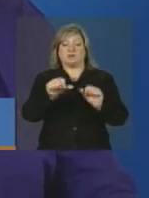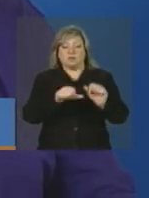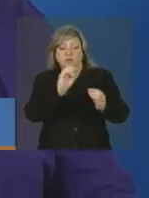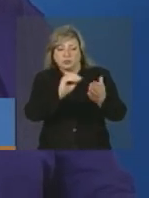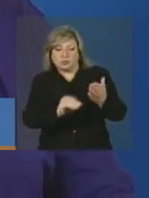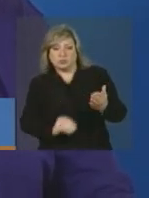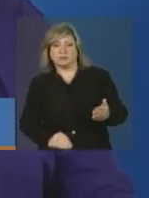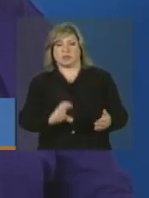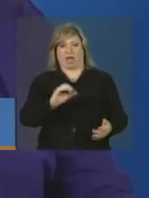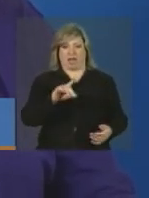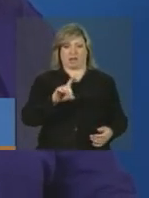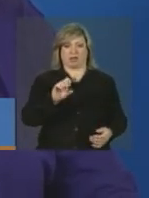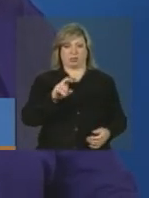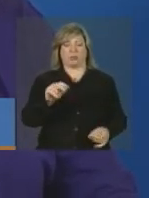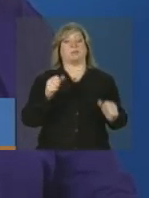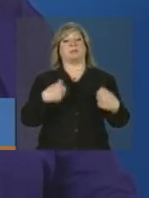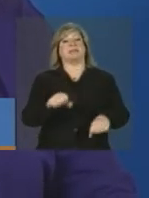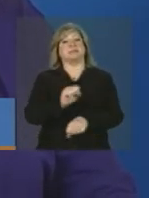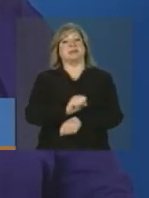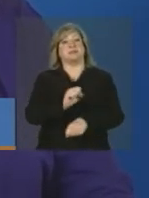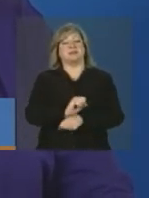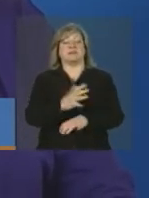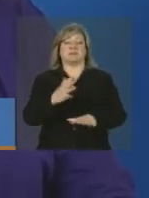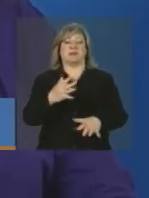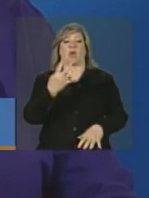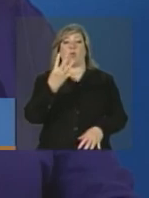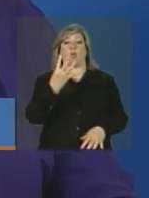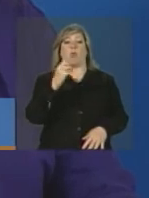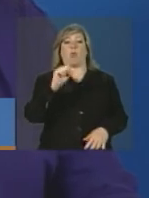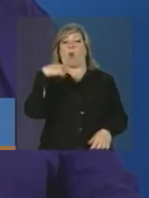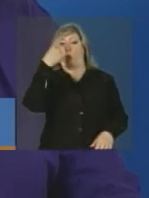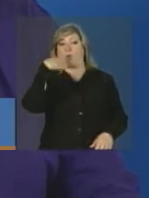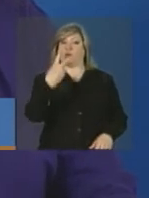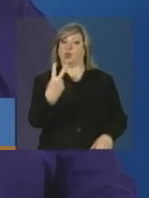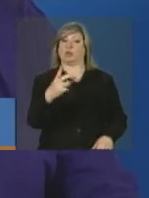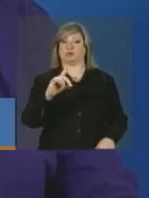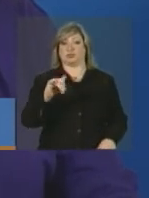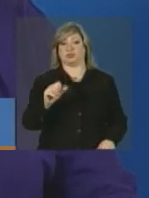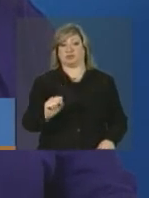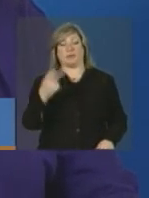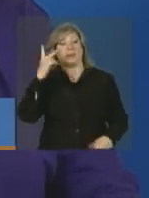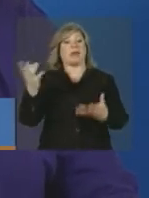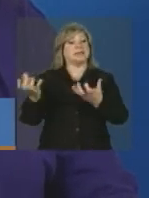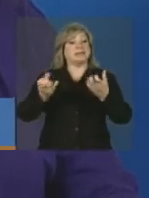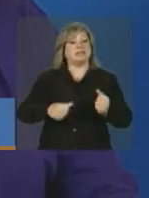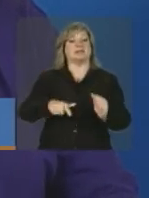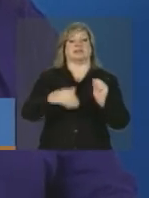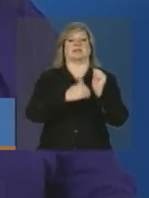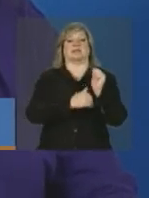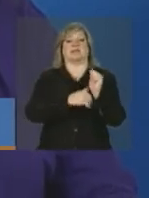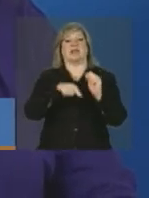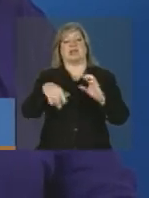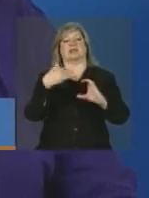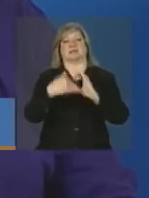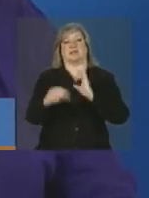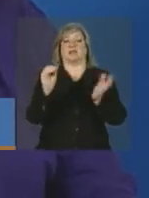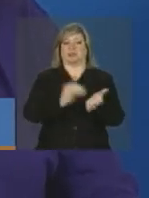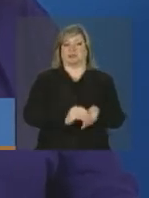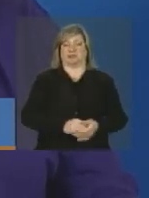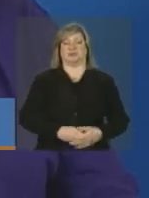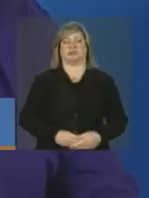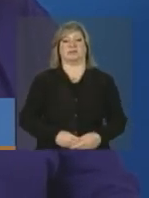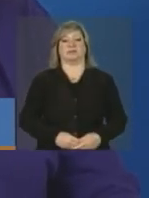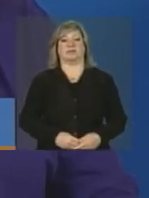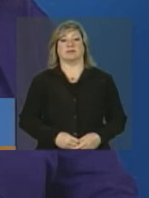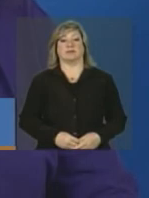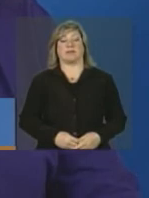é necessário aguardar por volta de 48 horas para receber a senha naquele e-mail cadastrado.